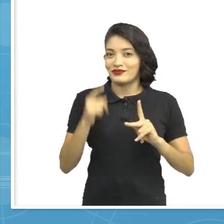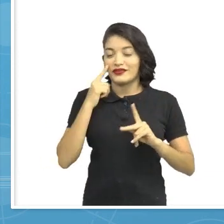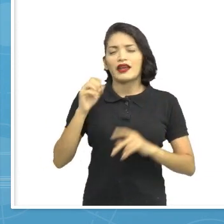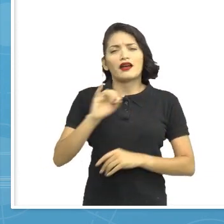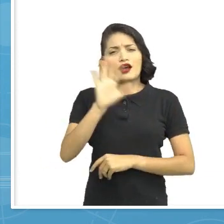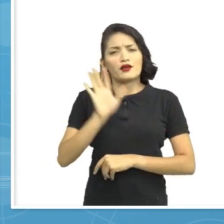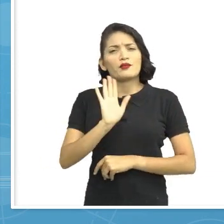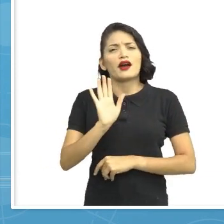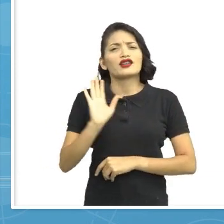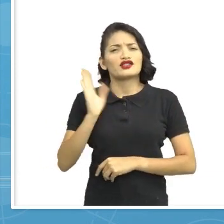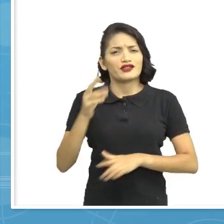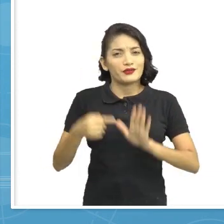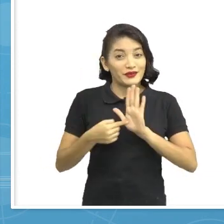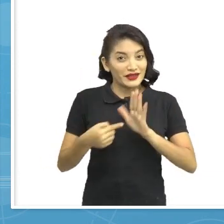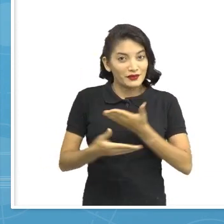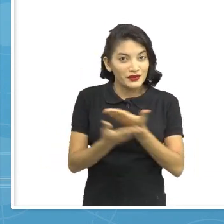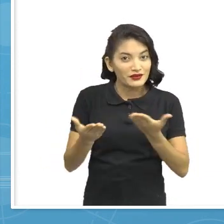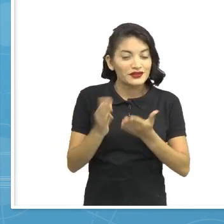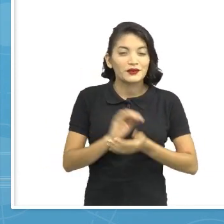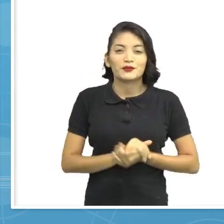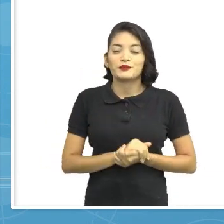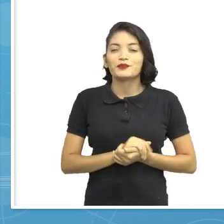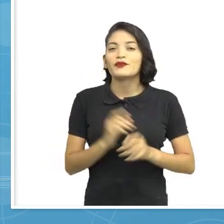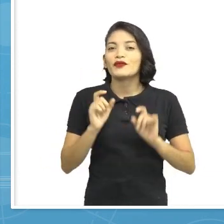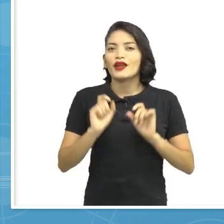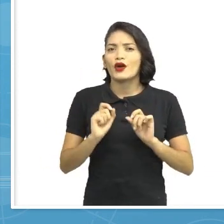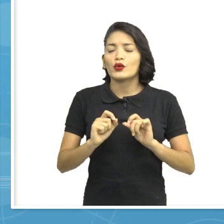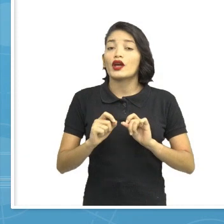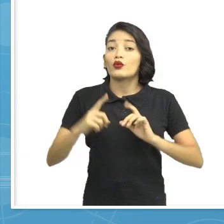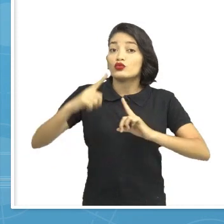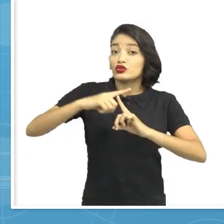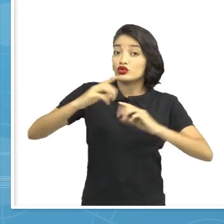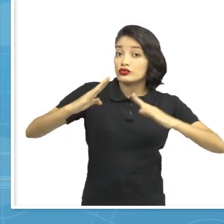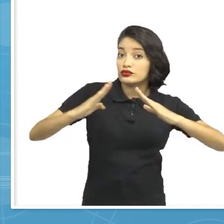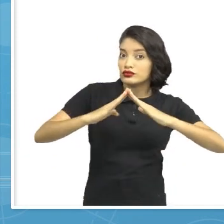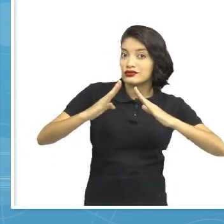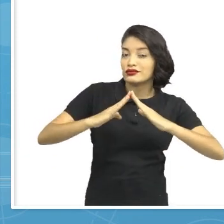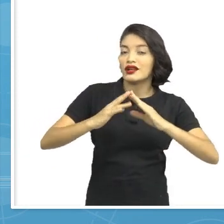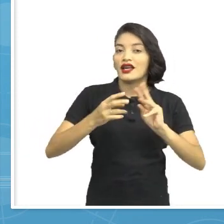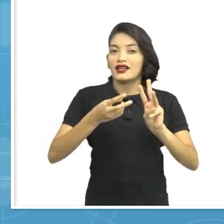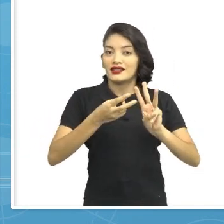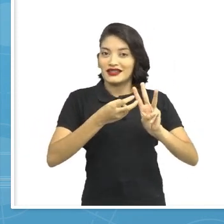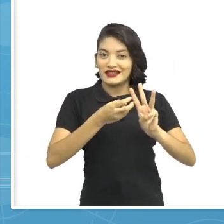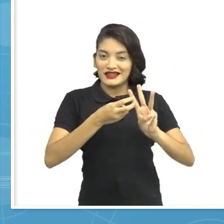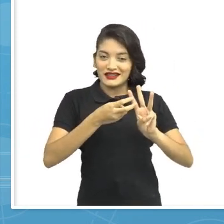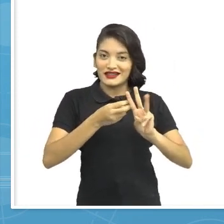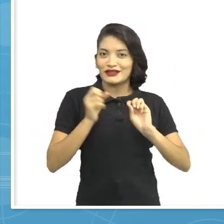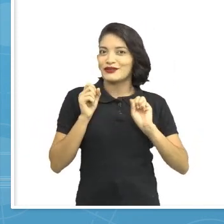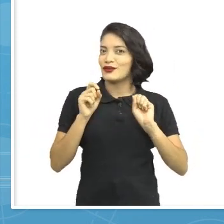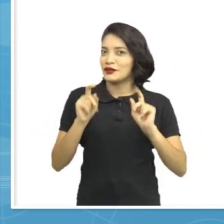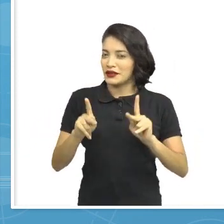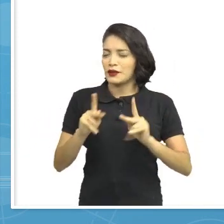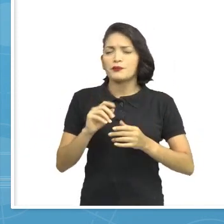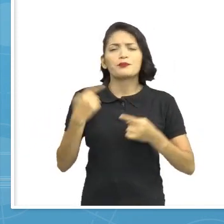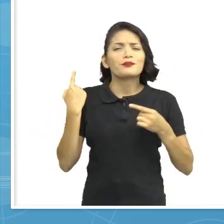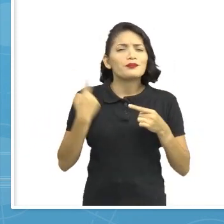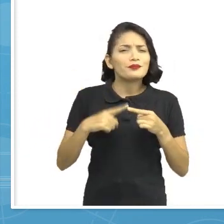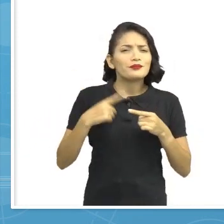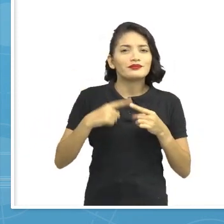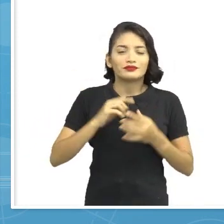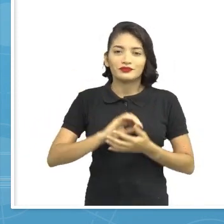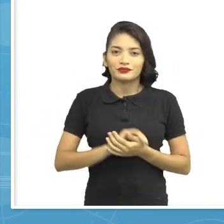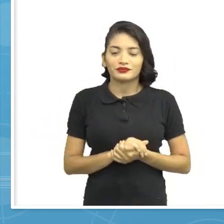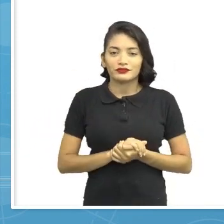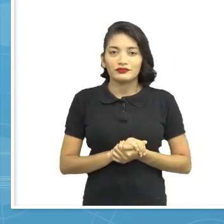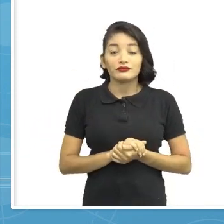que nós acabamos de ver, que é uma habitação indígena, certo? Por quê?